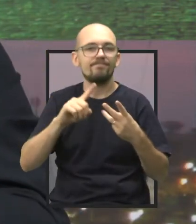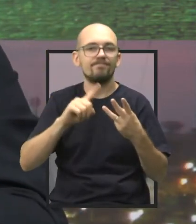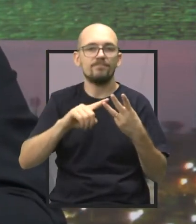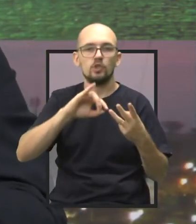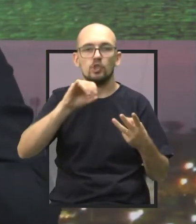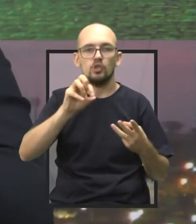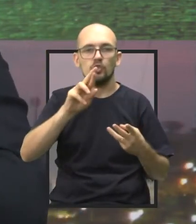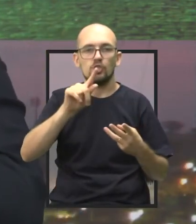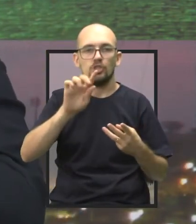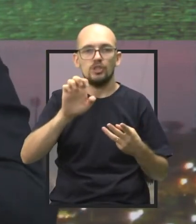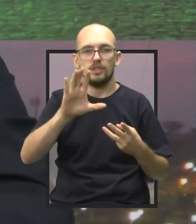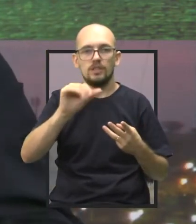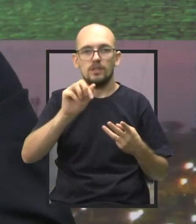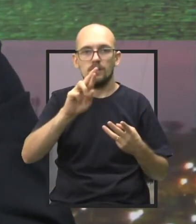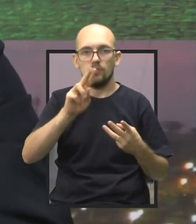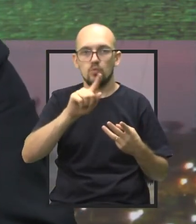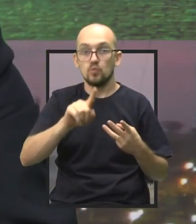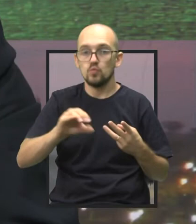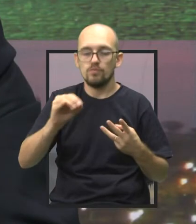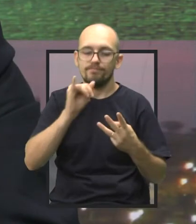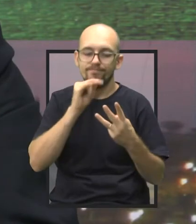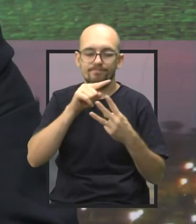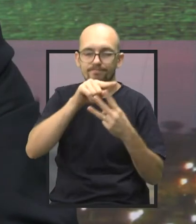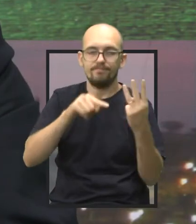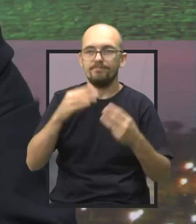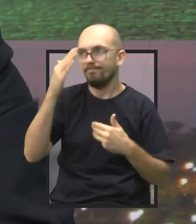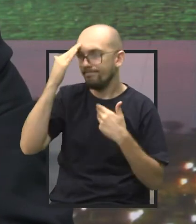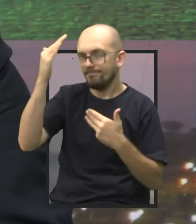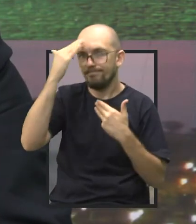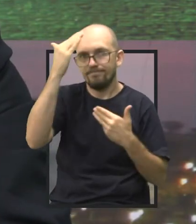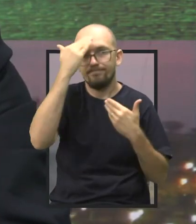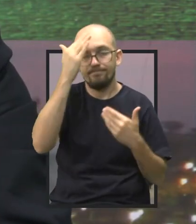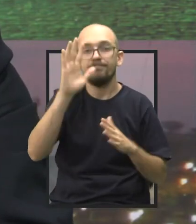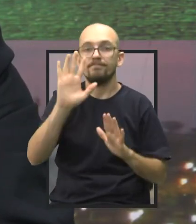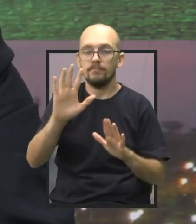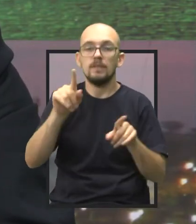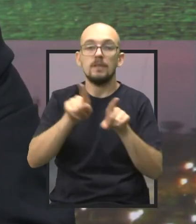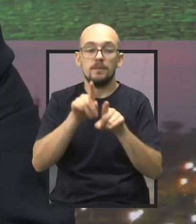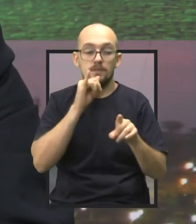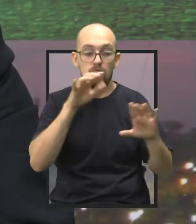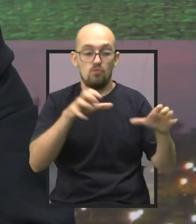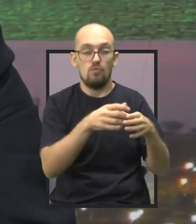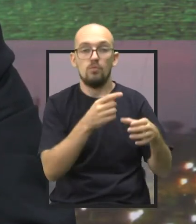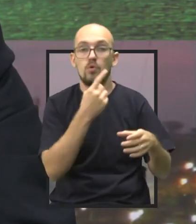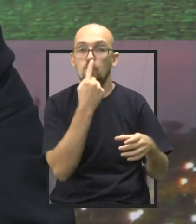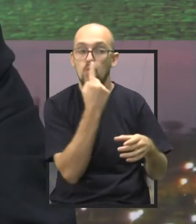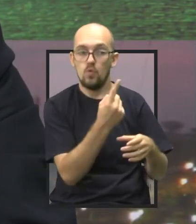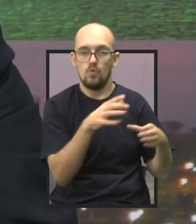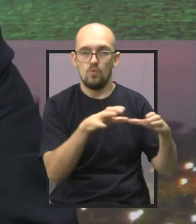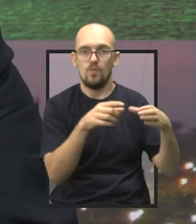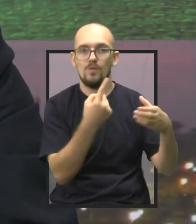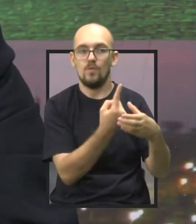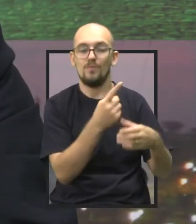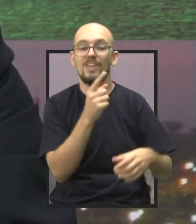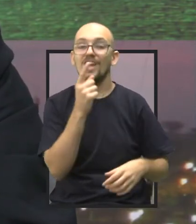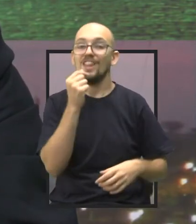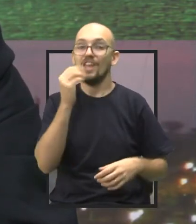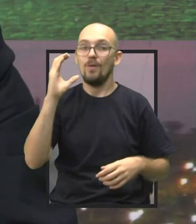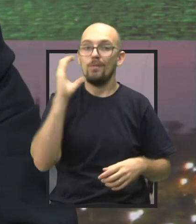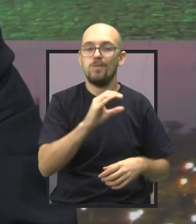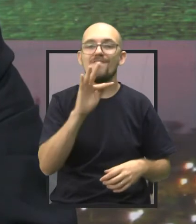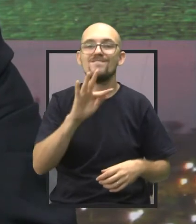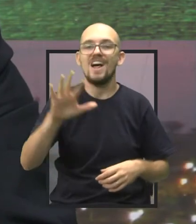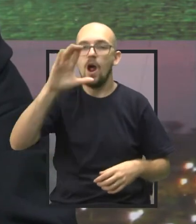digamos, por exemplo, o Faixa 1. O Faixa 1, só o dinheiro que é disponibilizado pelo